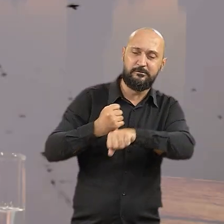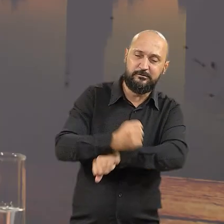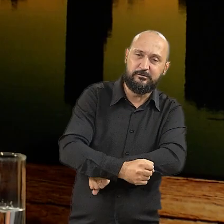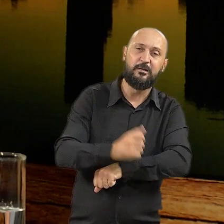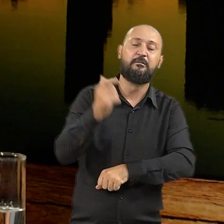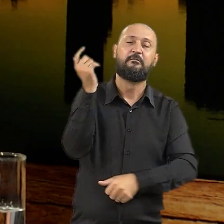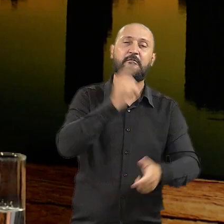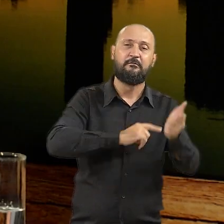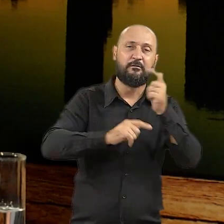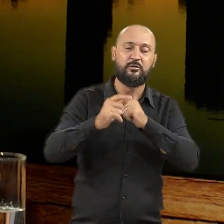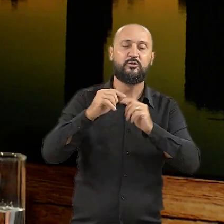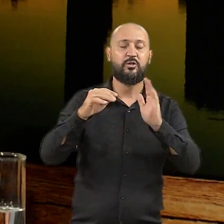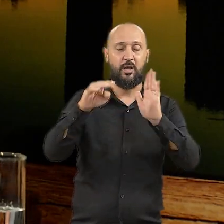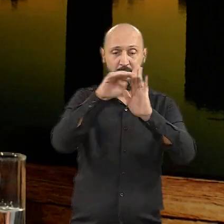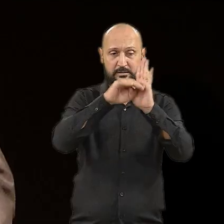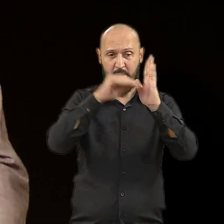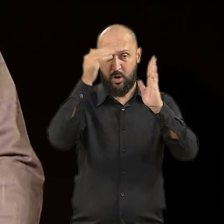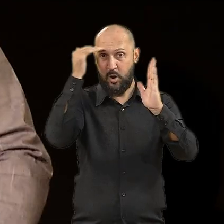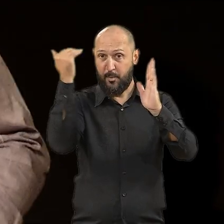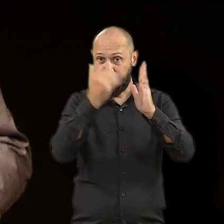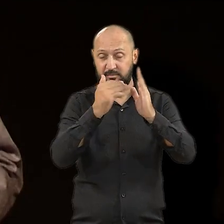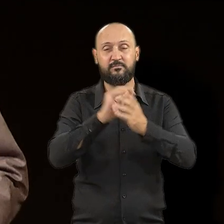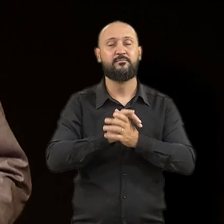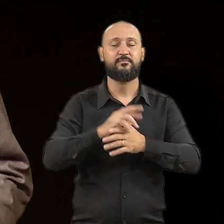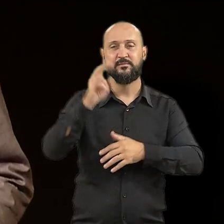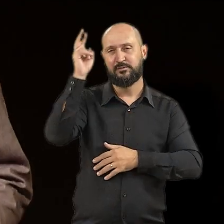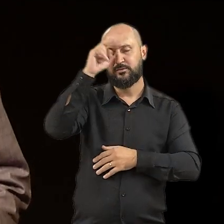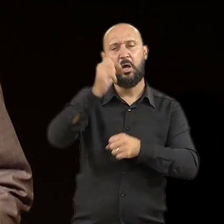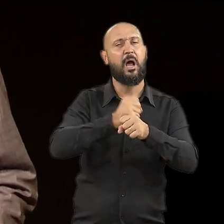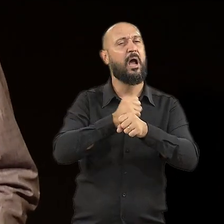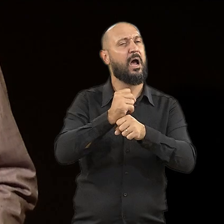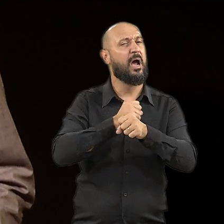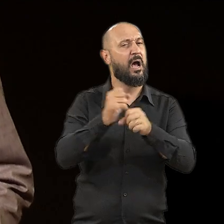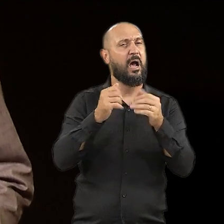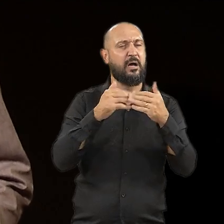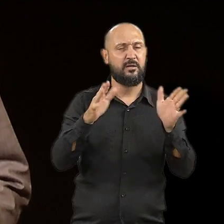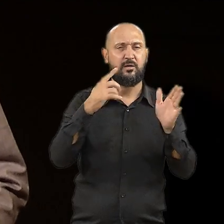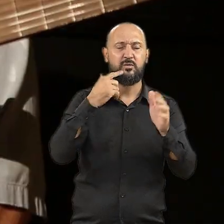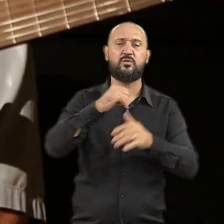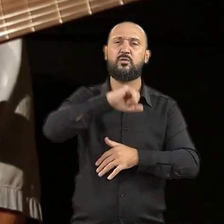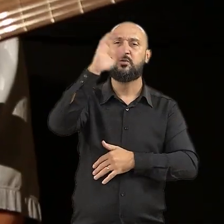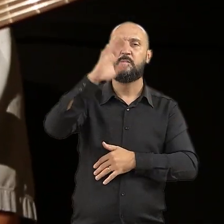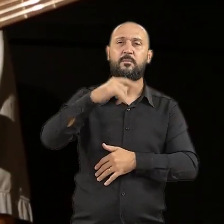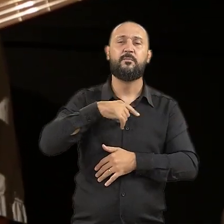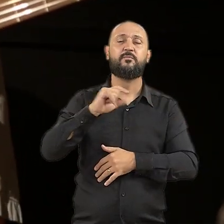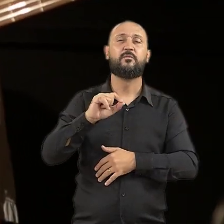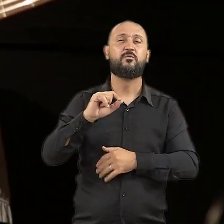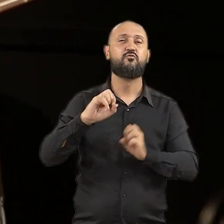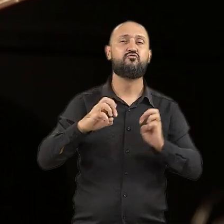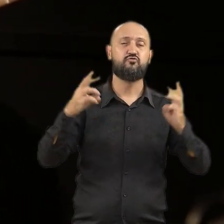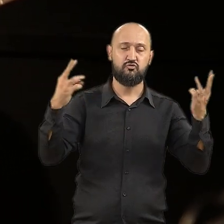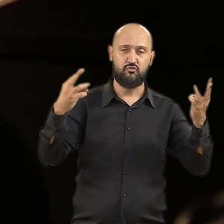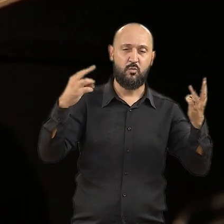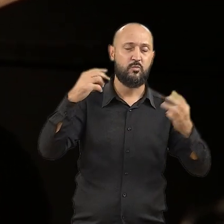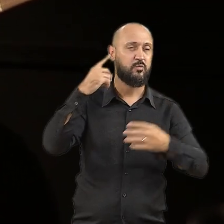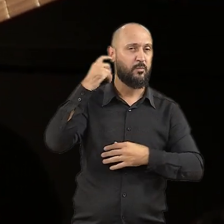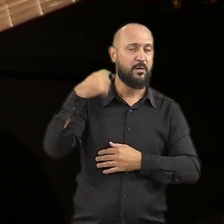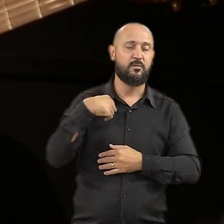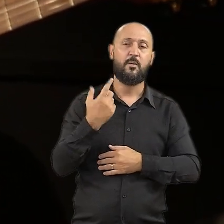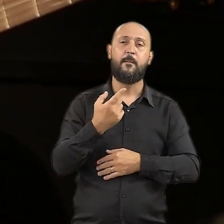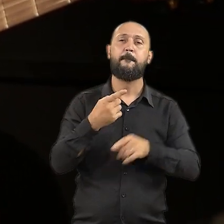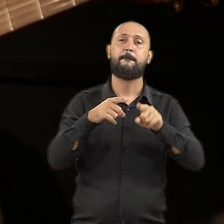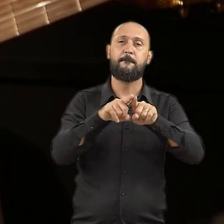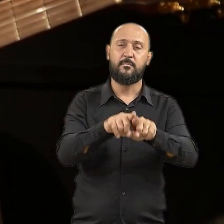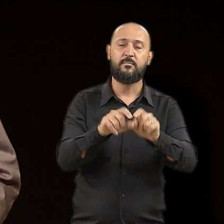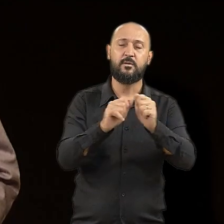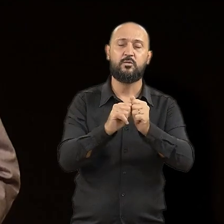das tripas coração, mas a gente cumpria e fez história. Ficamos anos no ar, em rede nacional, no nosso Som do Mato. Sim, querido.